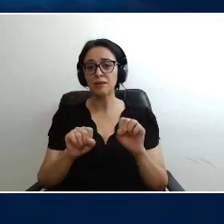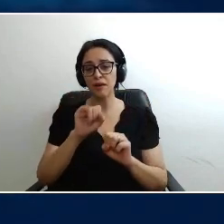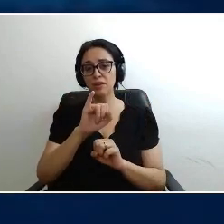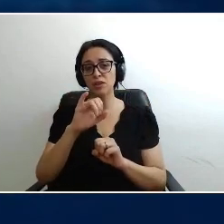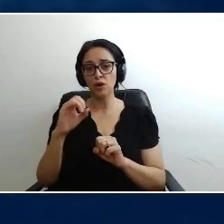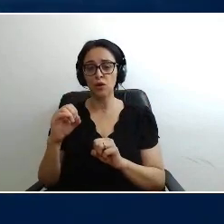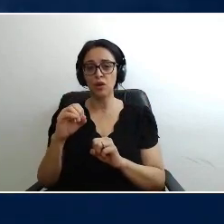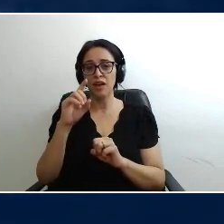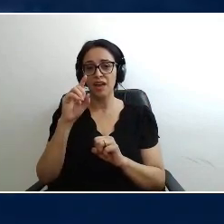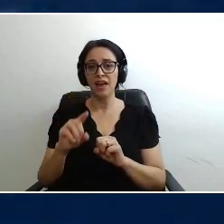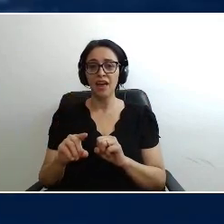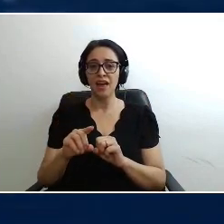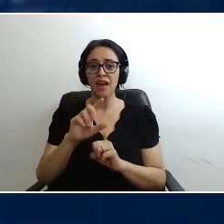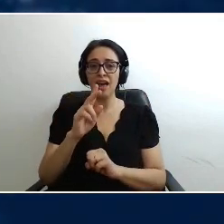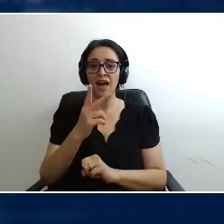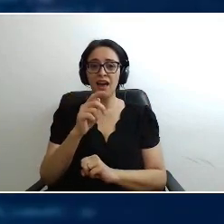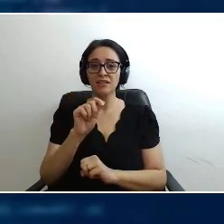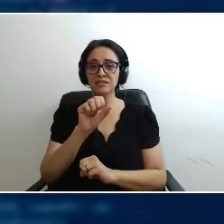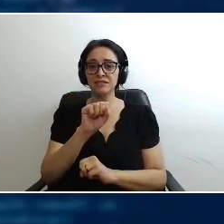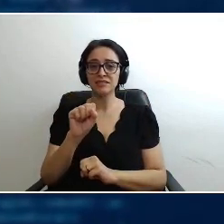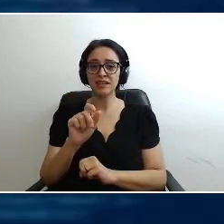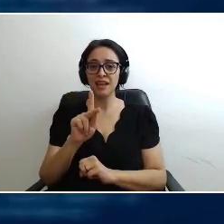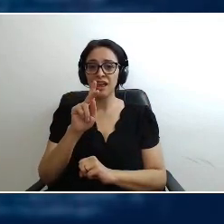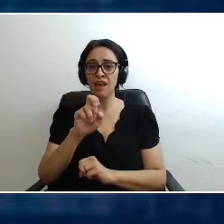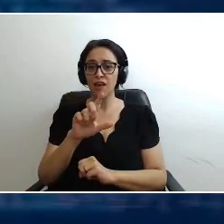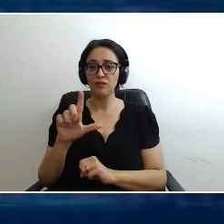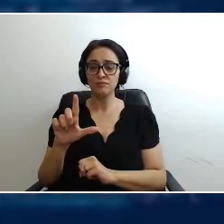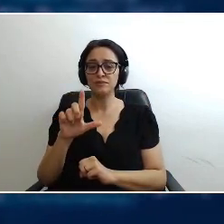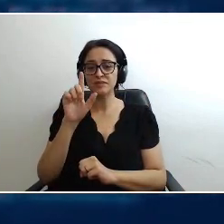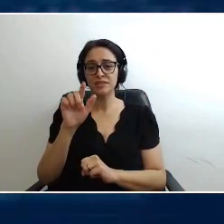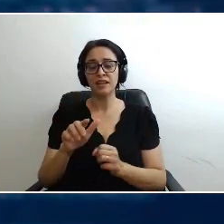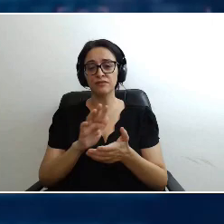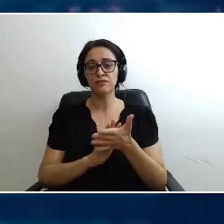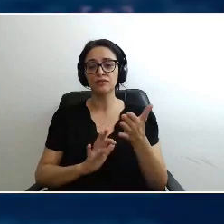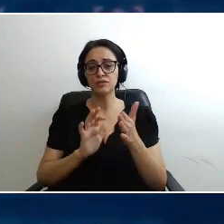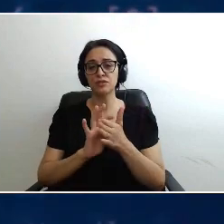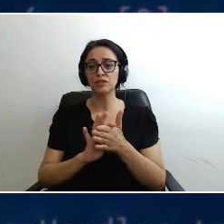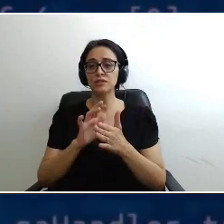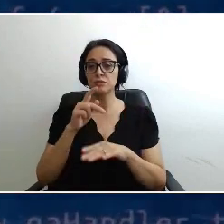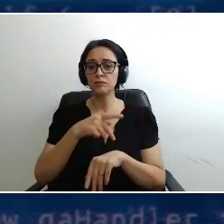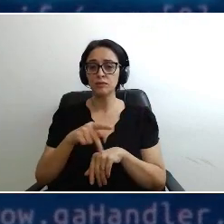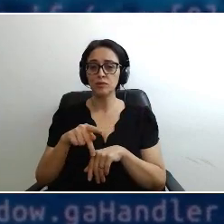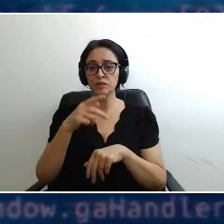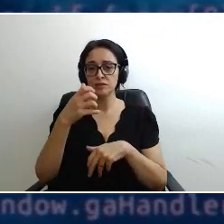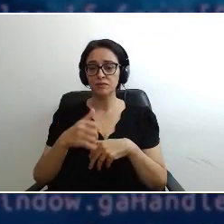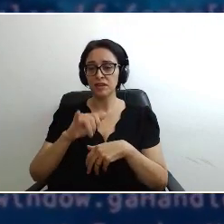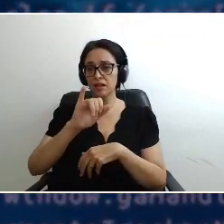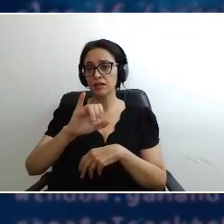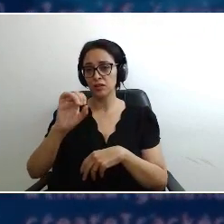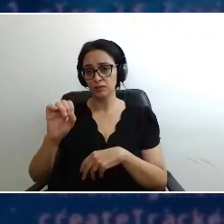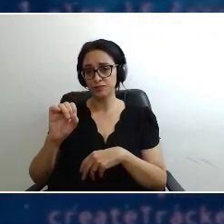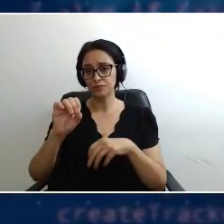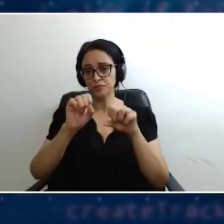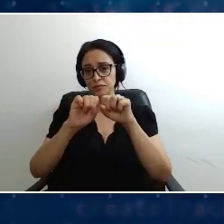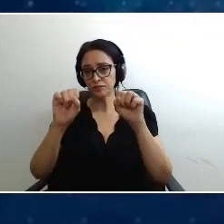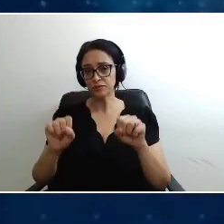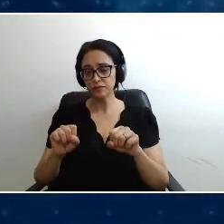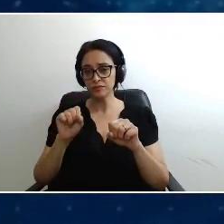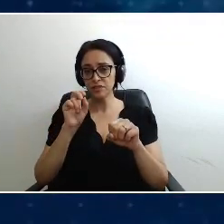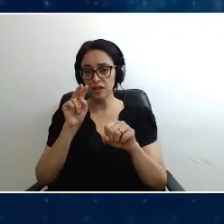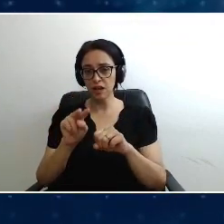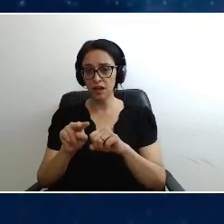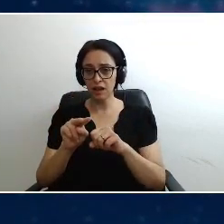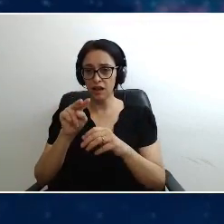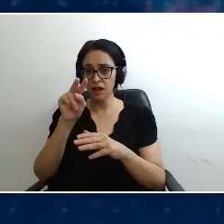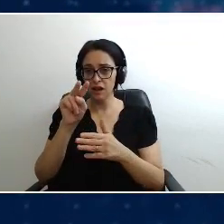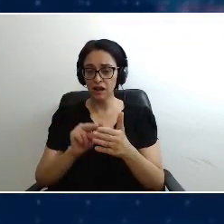uma linguagem puramente funcional, então tem essa ideia de funções puras, e eles começam a falar com o I/O, né, então tanto ler a entrada do terminal quanto dar